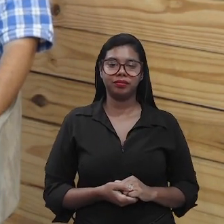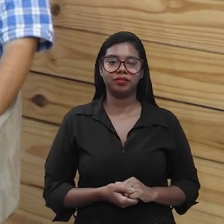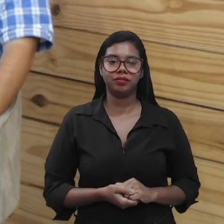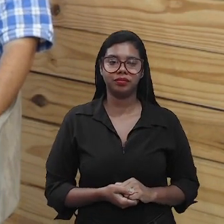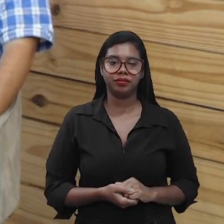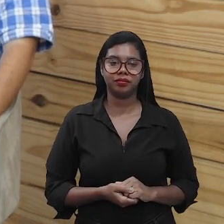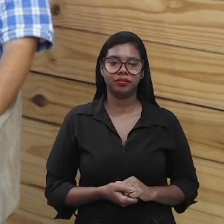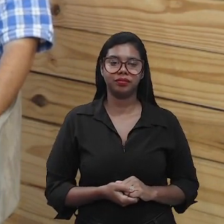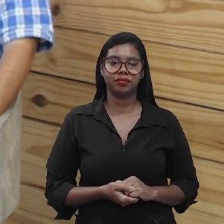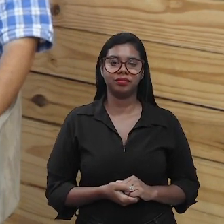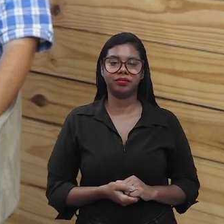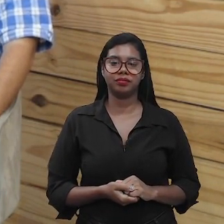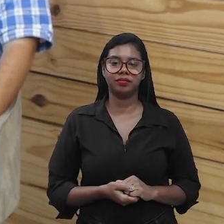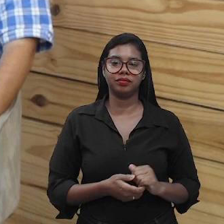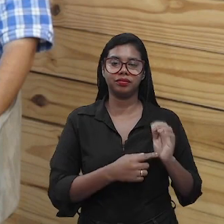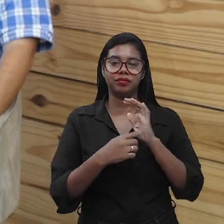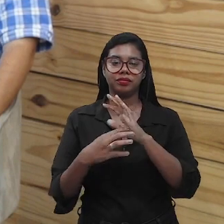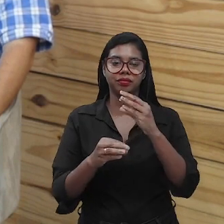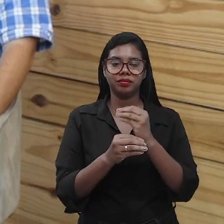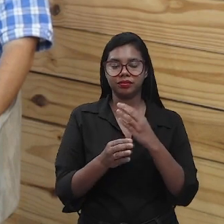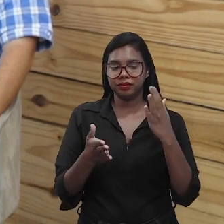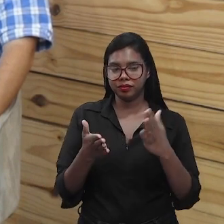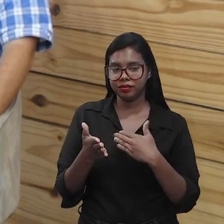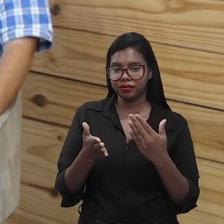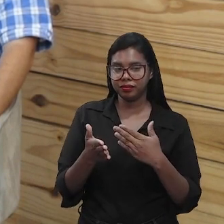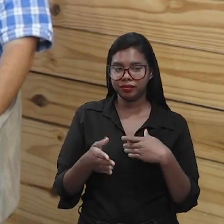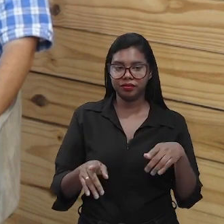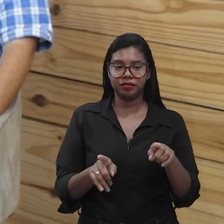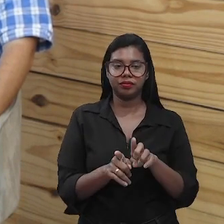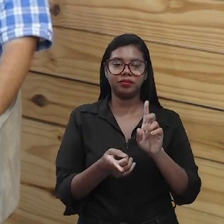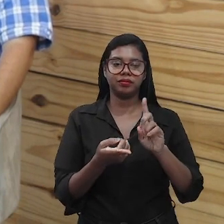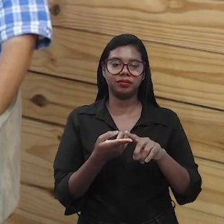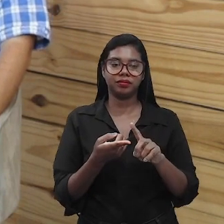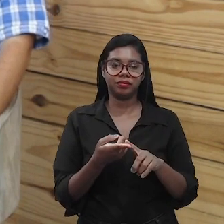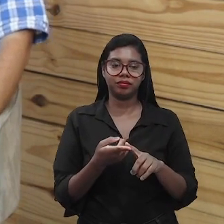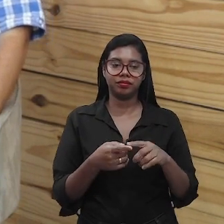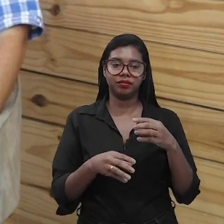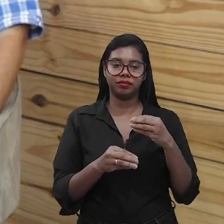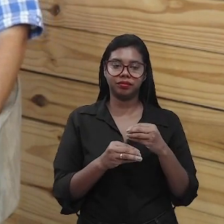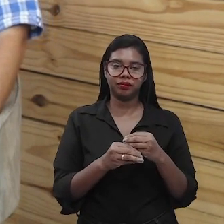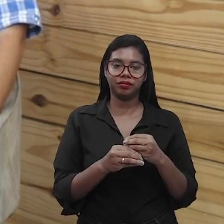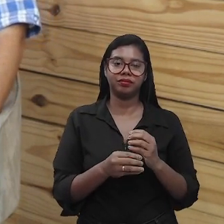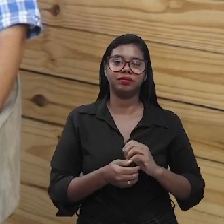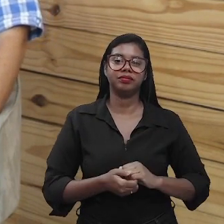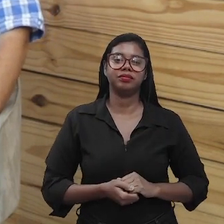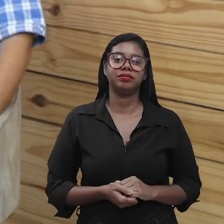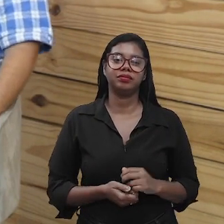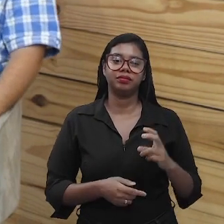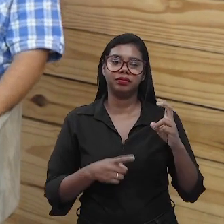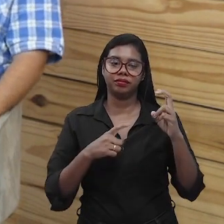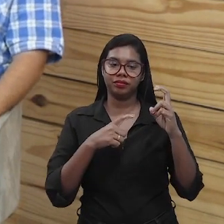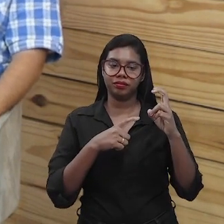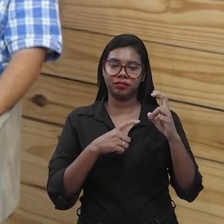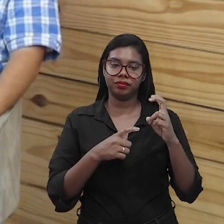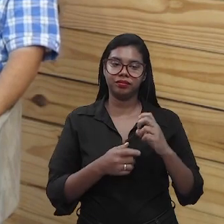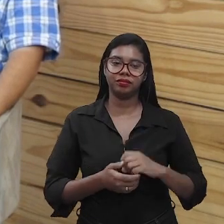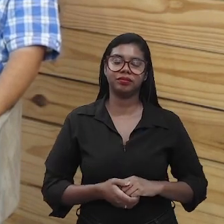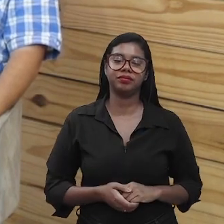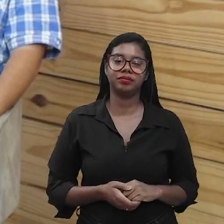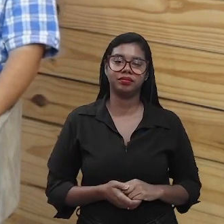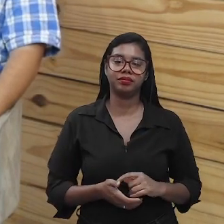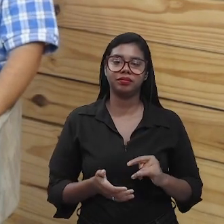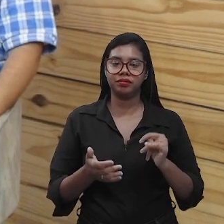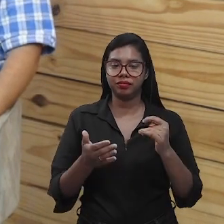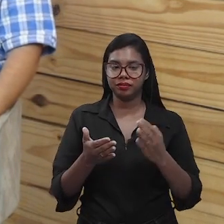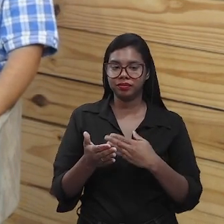pré-lançamento de um livro, eu deveria fazer uma linha editorial que tivesse cinco postagens que não são sobre o livro para uma sobre o livro.